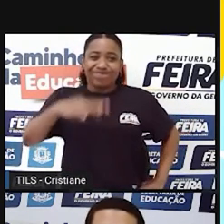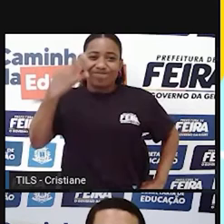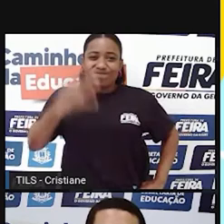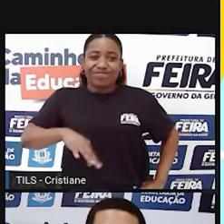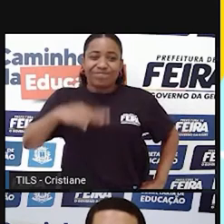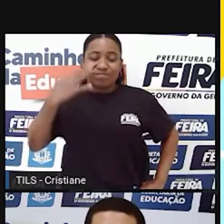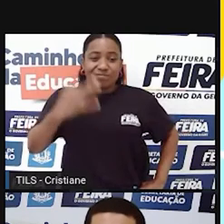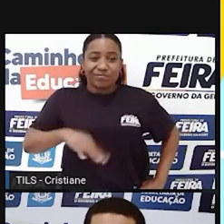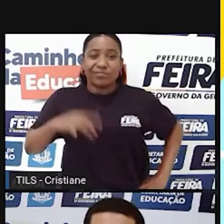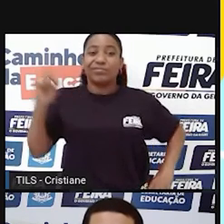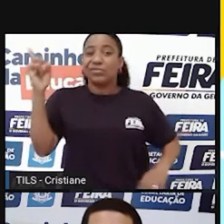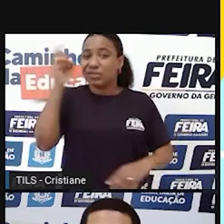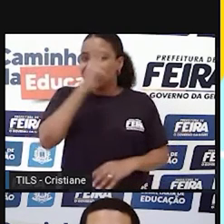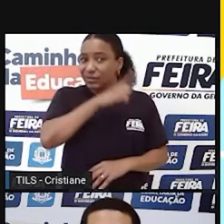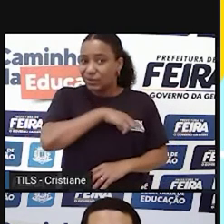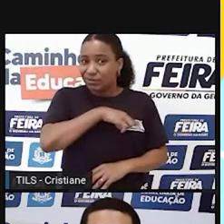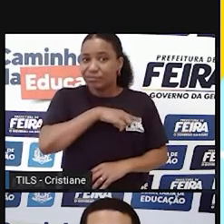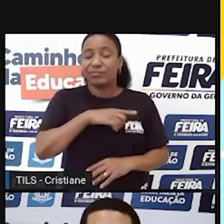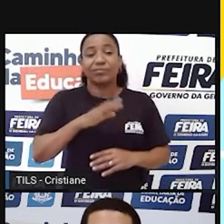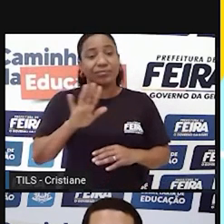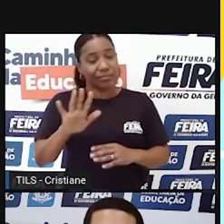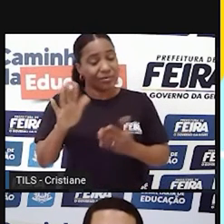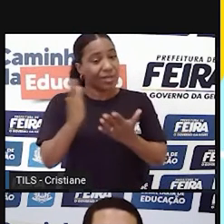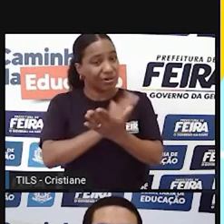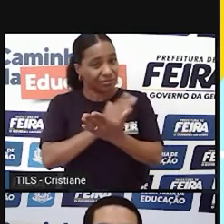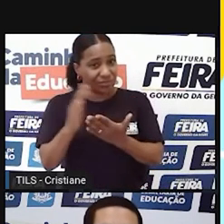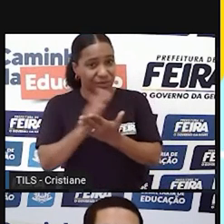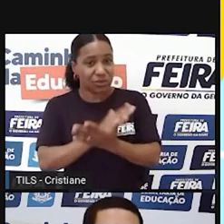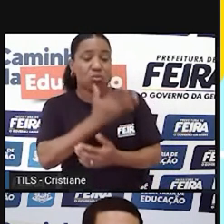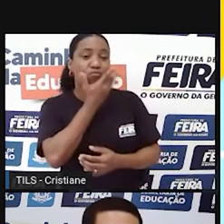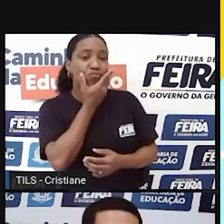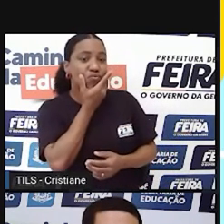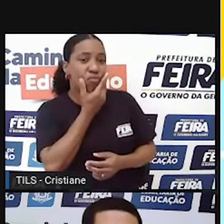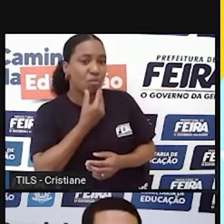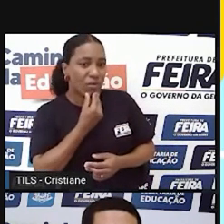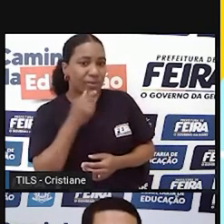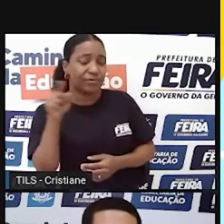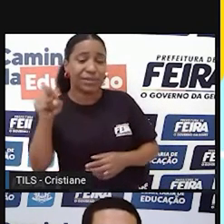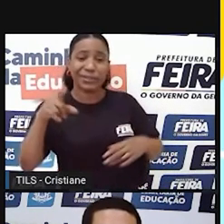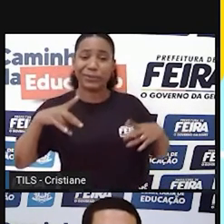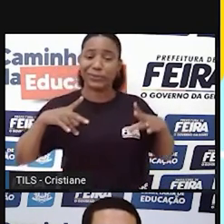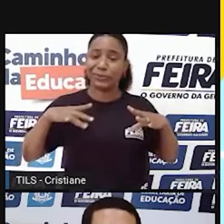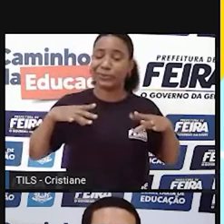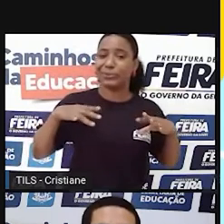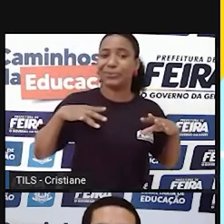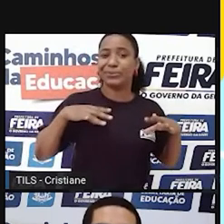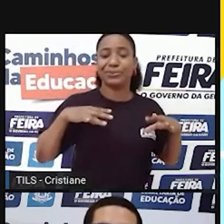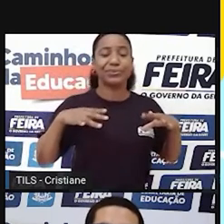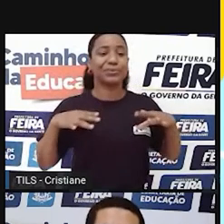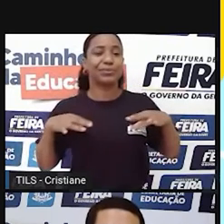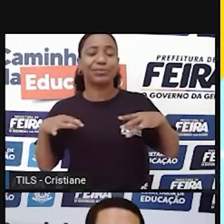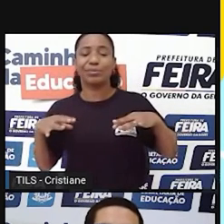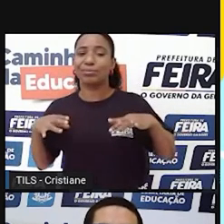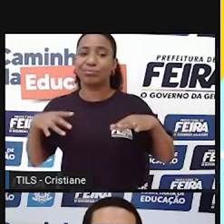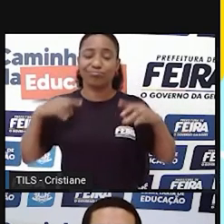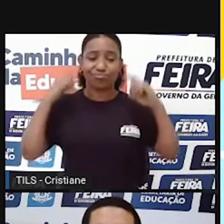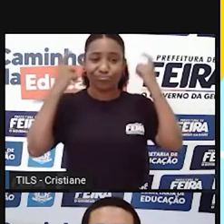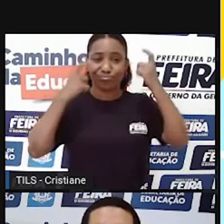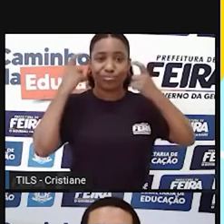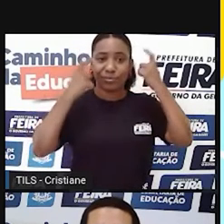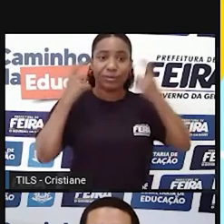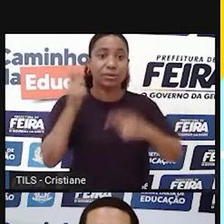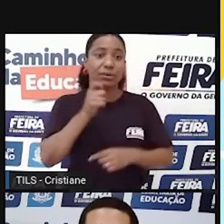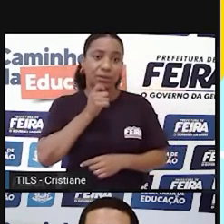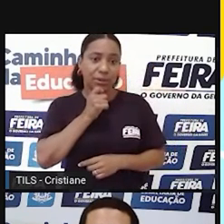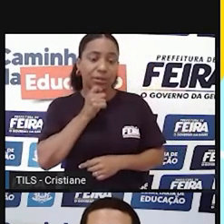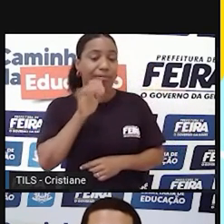Muitas vezes, o homem, ele nem se preocupa tanto assim com as consequências para o corpo da mulher, mas a mulher sabe